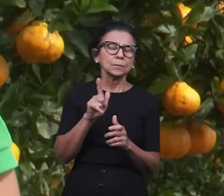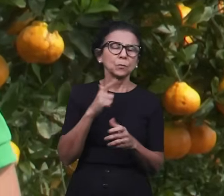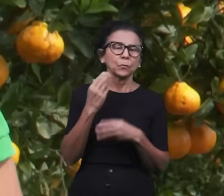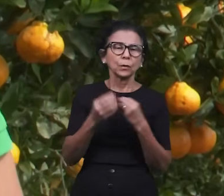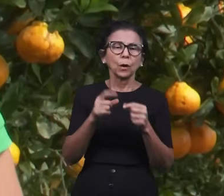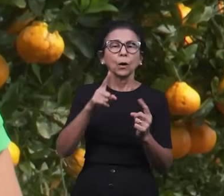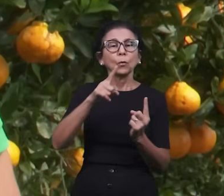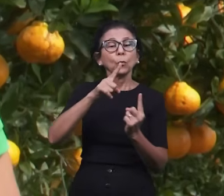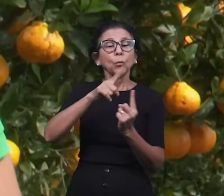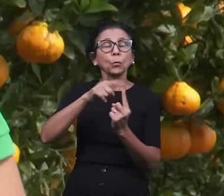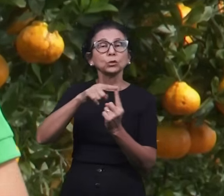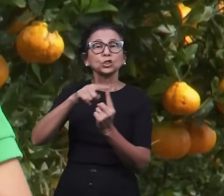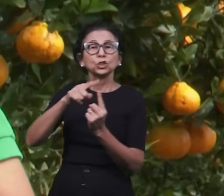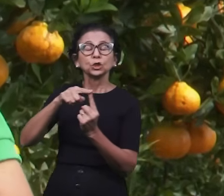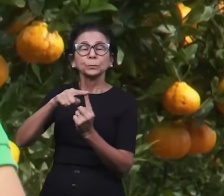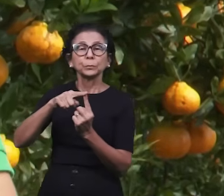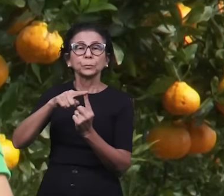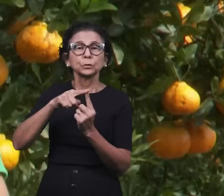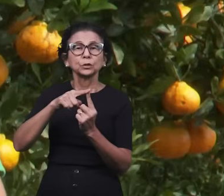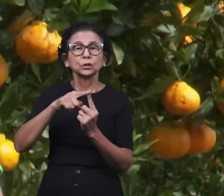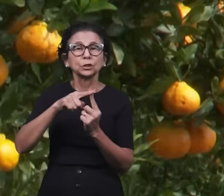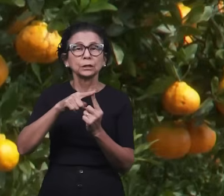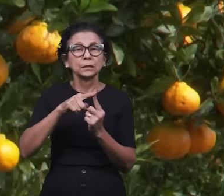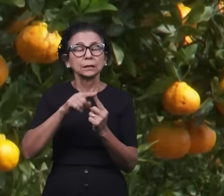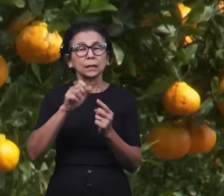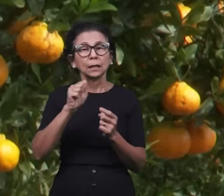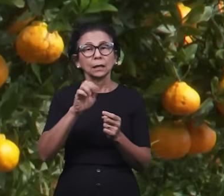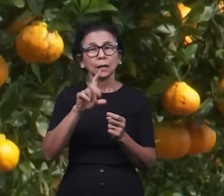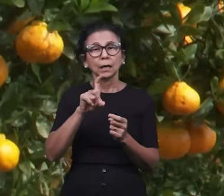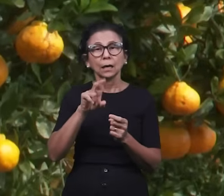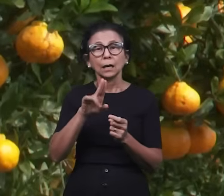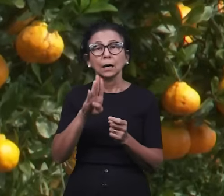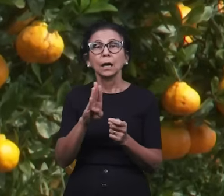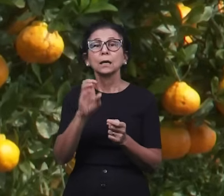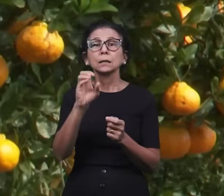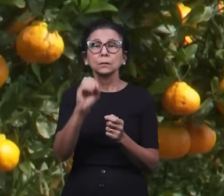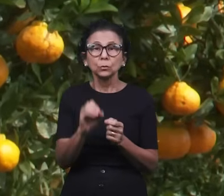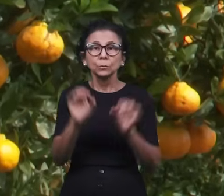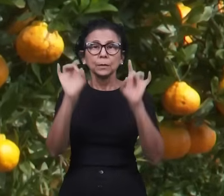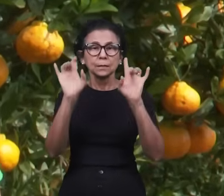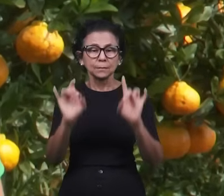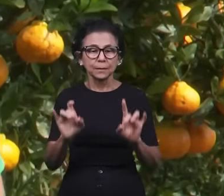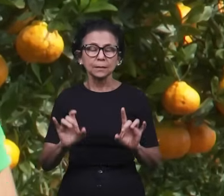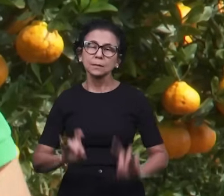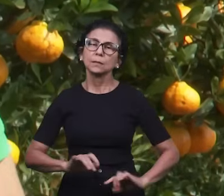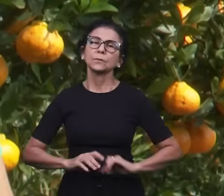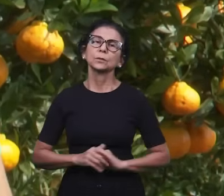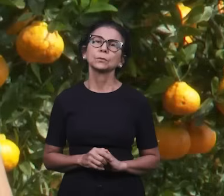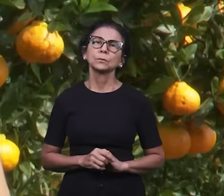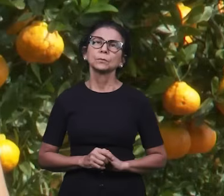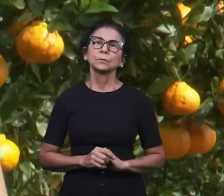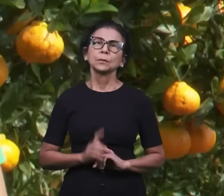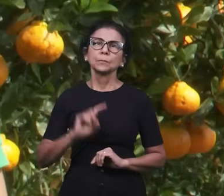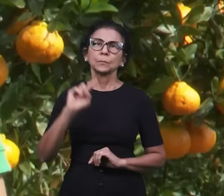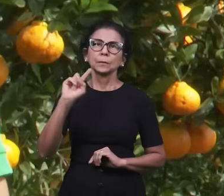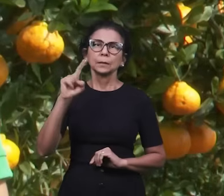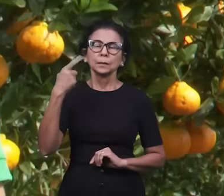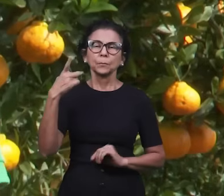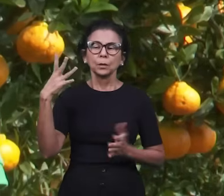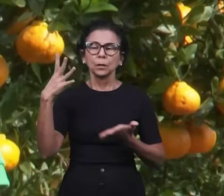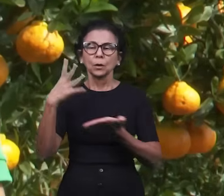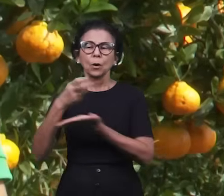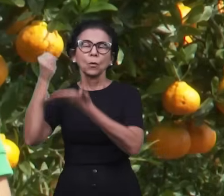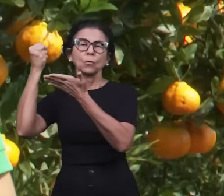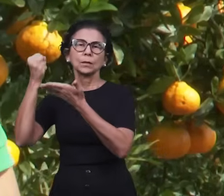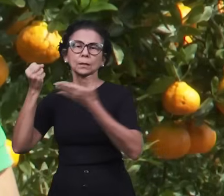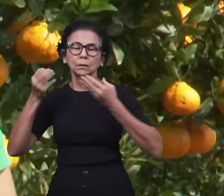gera demanda também para o Incaper. Então o Incaper tem feito esse acompanhamento, tem buscado essa proximidade com o produtor para tentar dar a